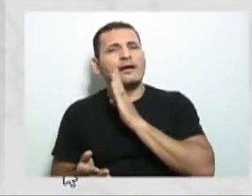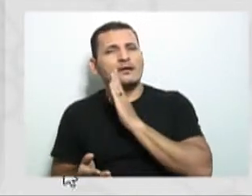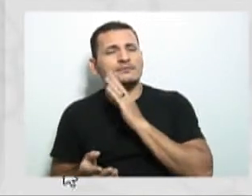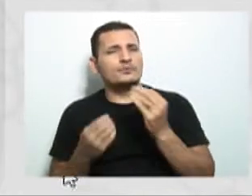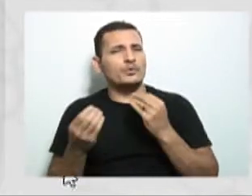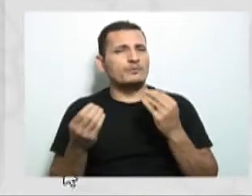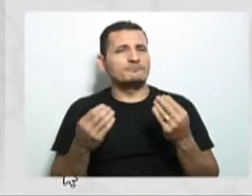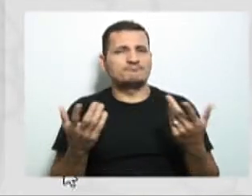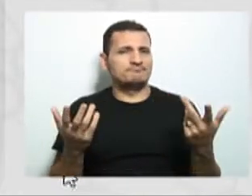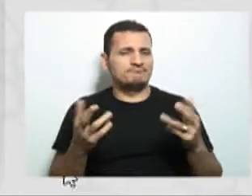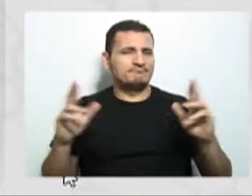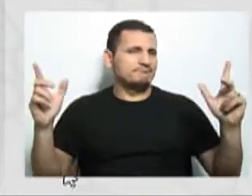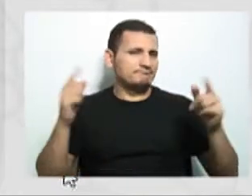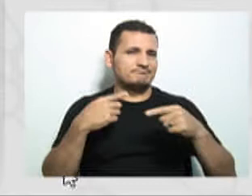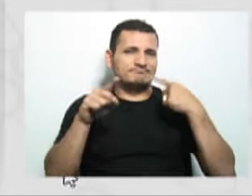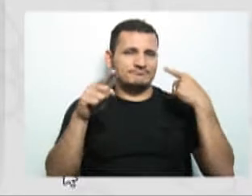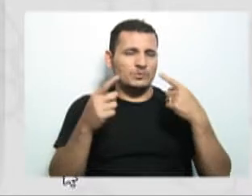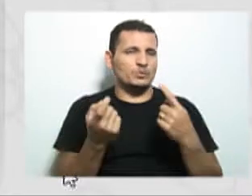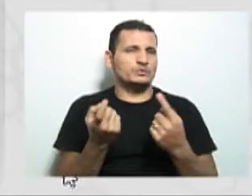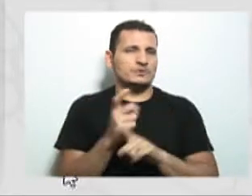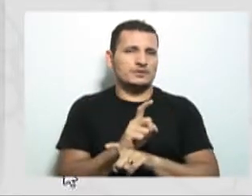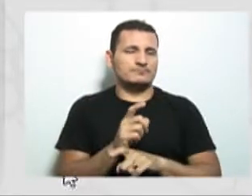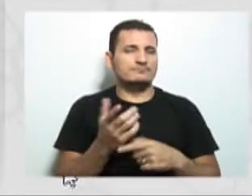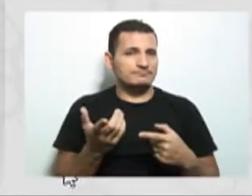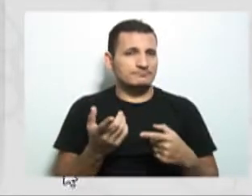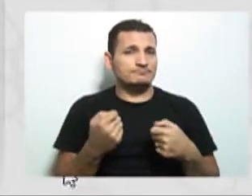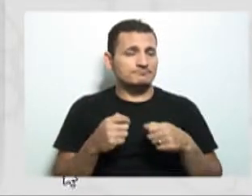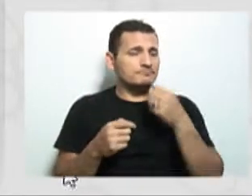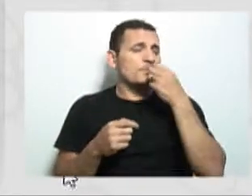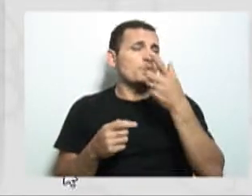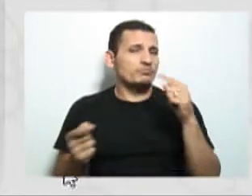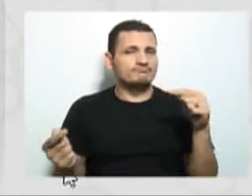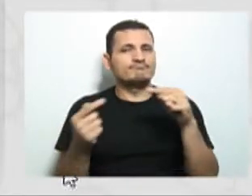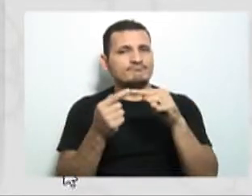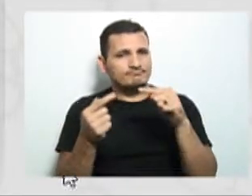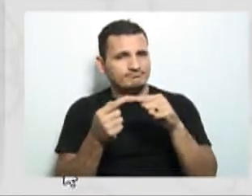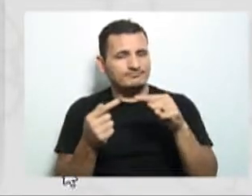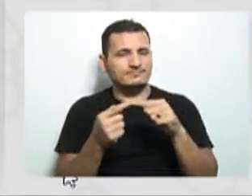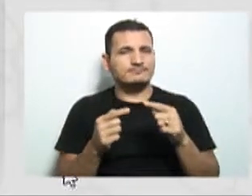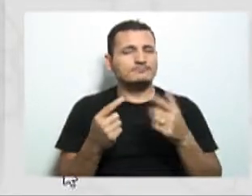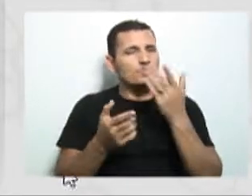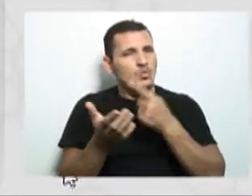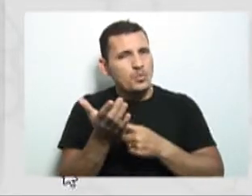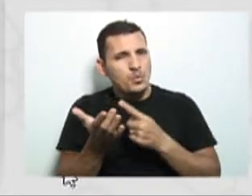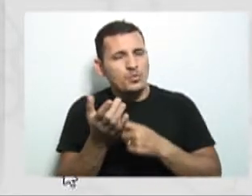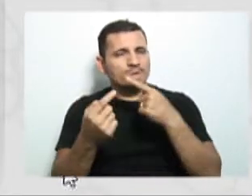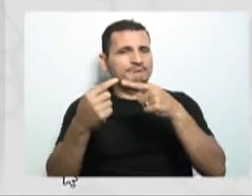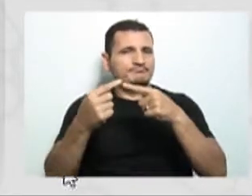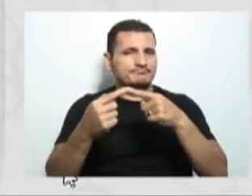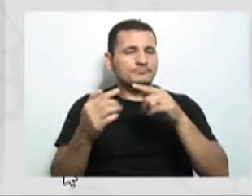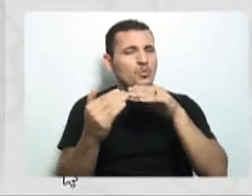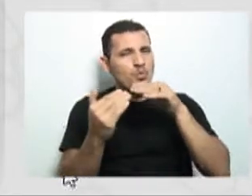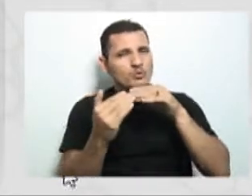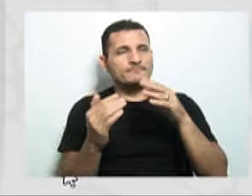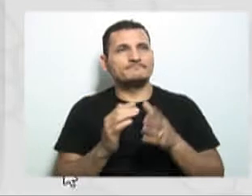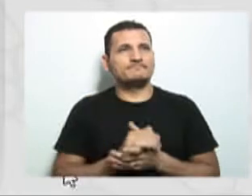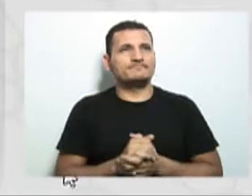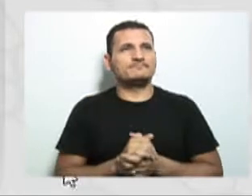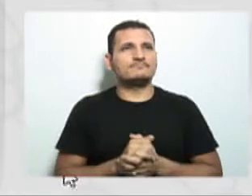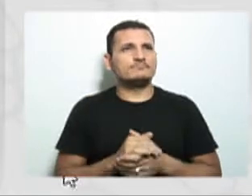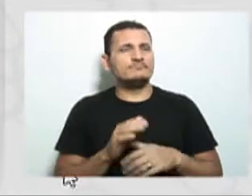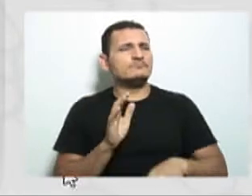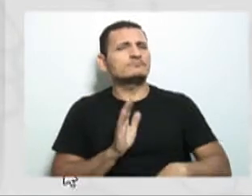Vai ficar complicada a situação. Então a gente precisa realmente entrar, né, num bom senso aí. Qual o tempo que se tem para isso? Tá? Por